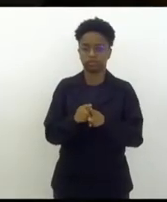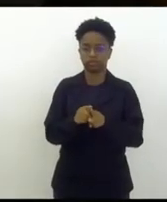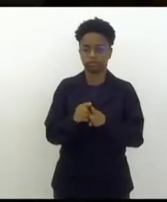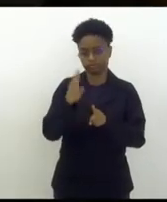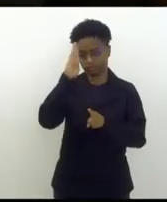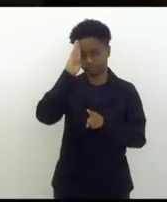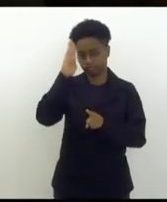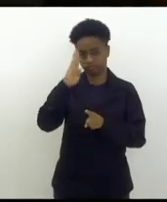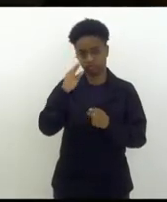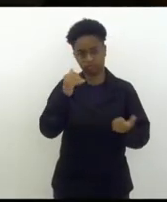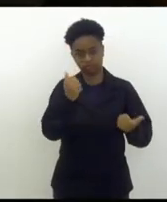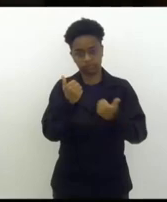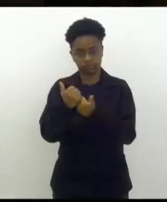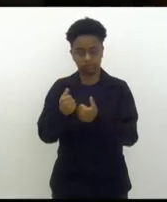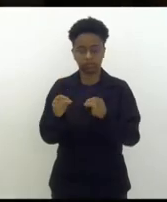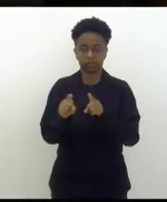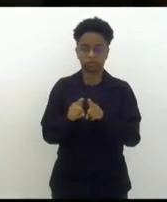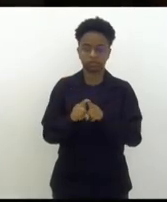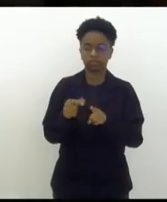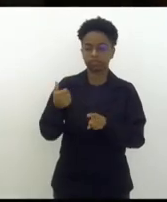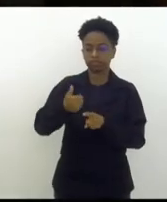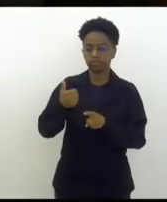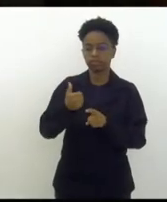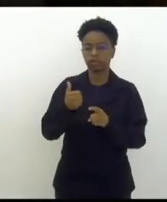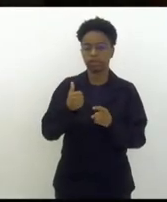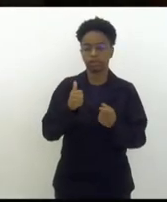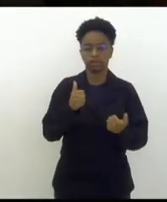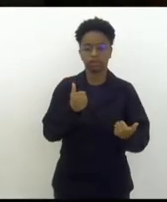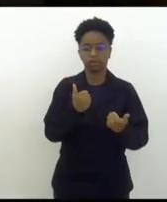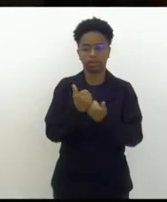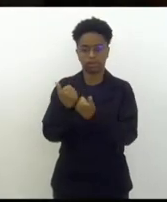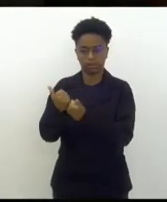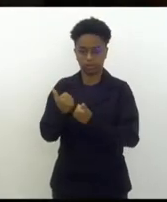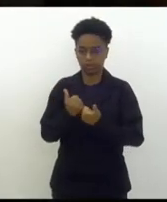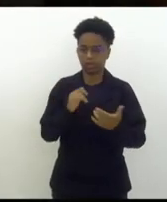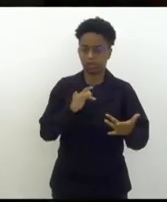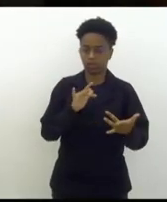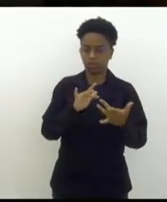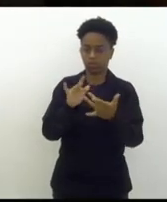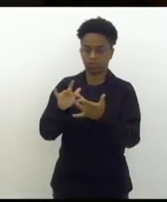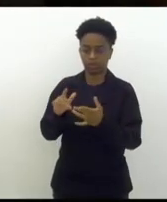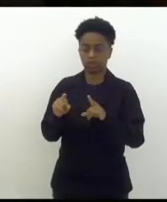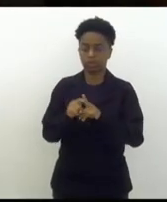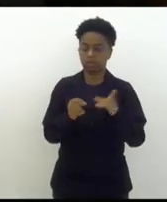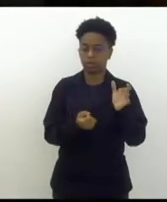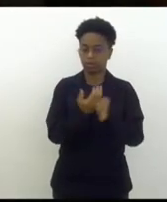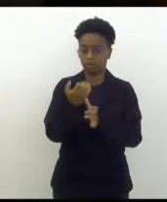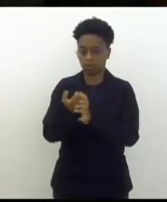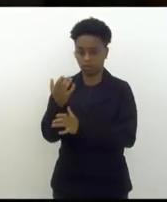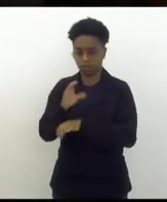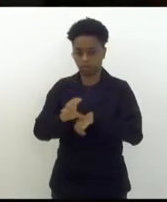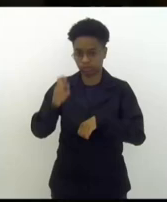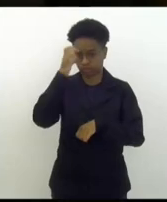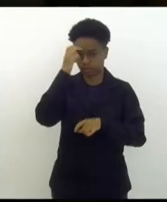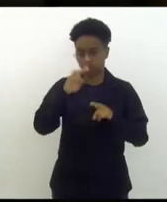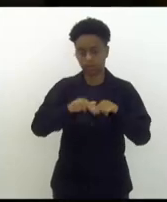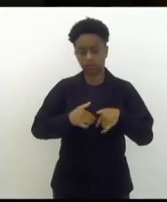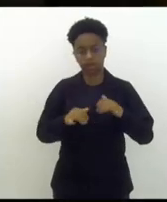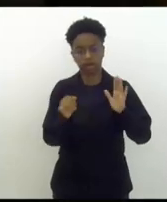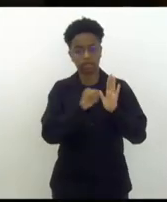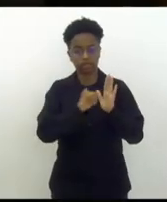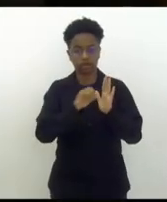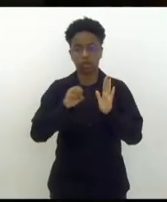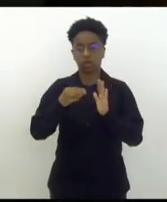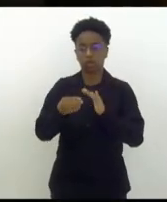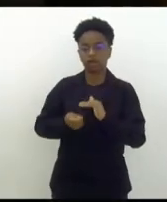beneficiados e portanto os primeiros contemplados e que toda a produção cultural através de edital através